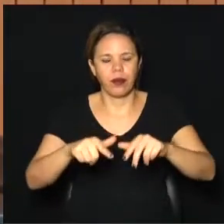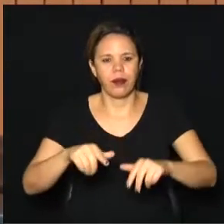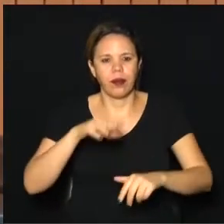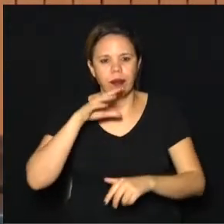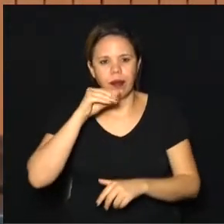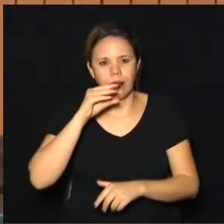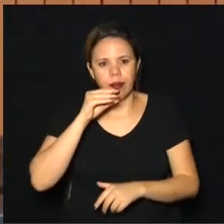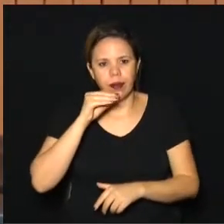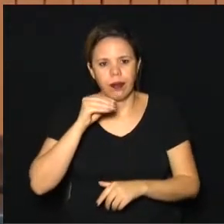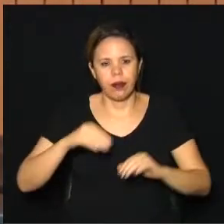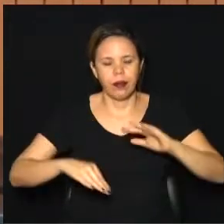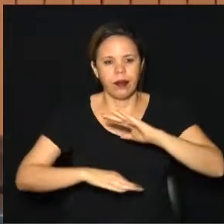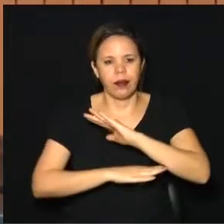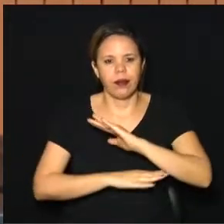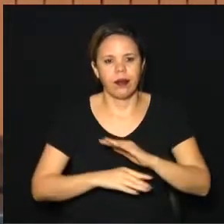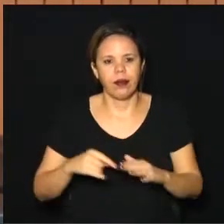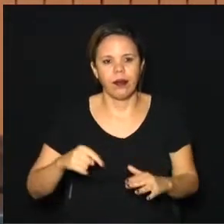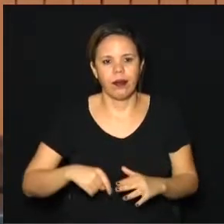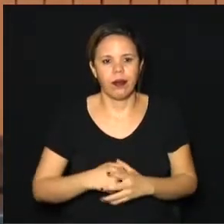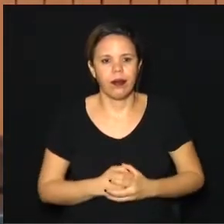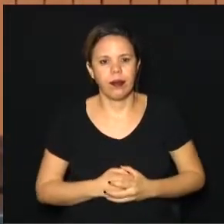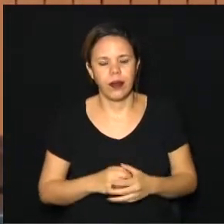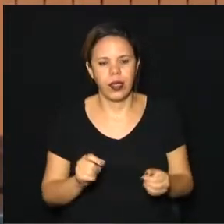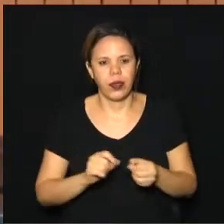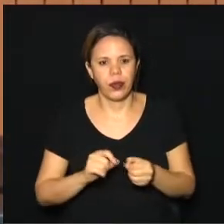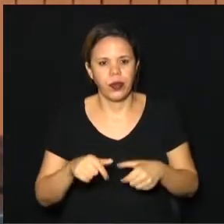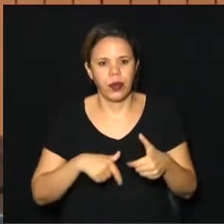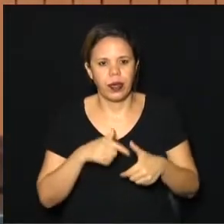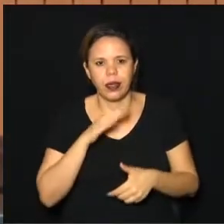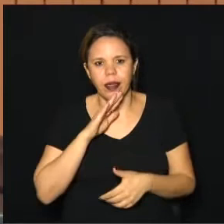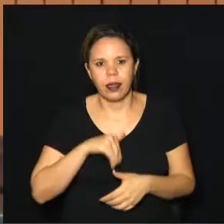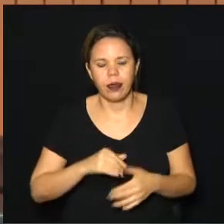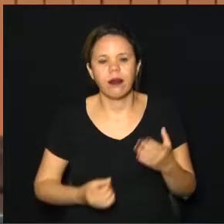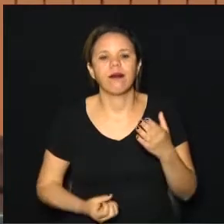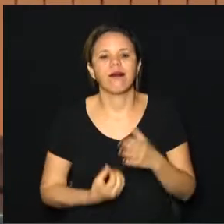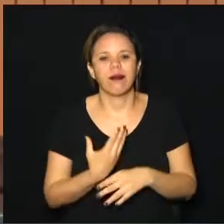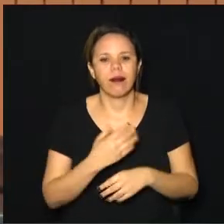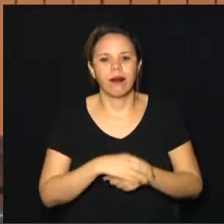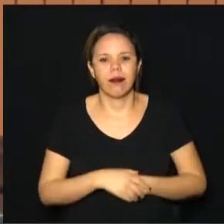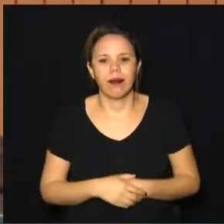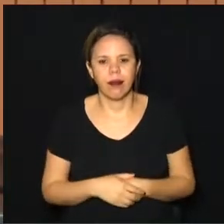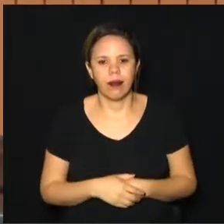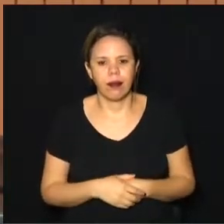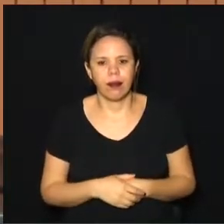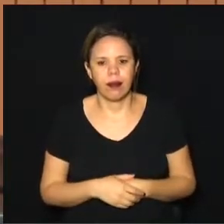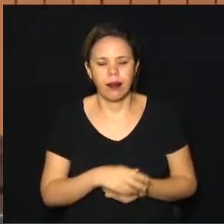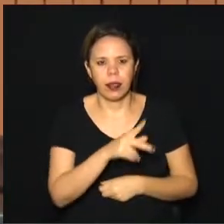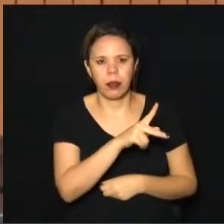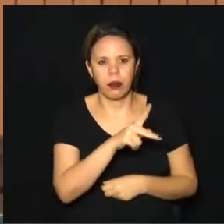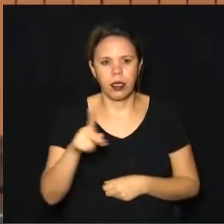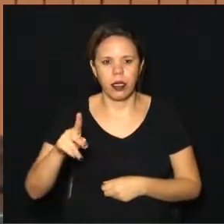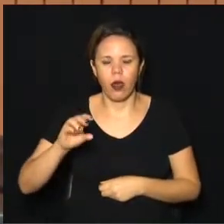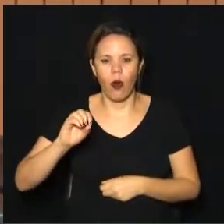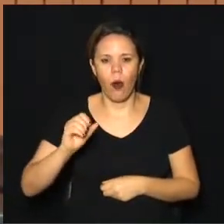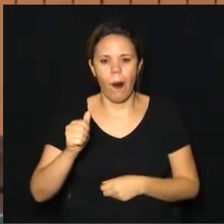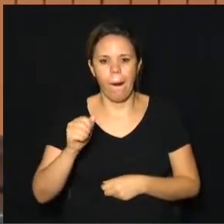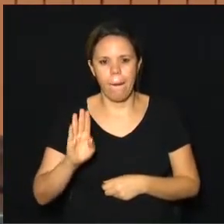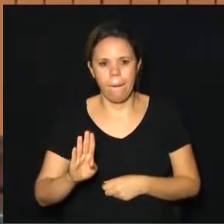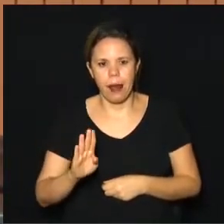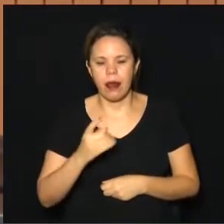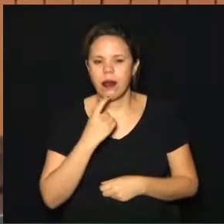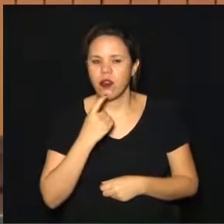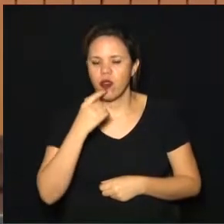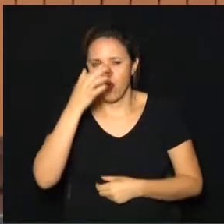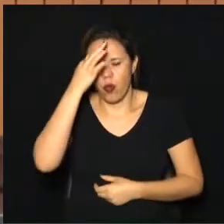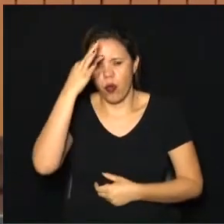da Câmara Municipal que estão fazendo a tarde realmente acontecer, ao presidente da OAB Campinas por ter